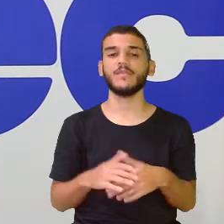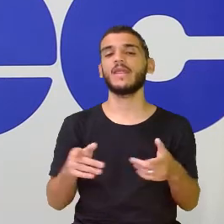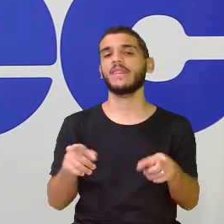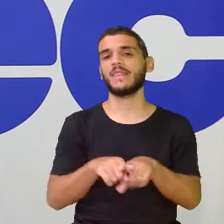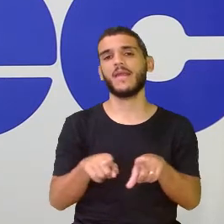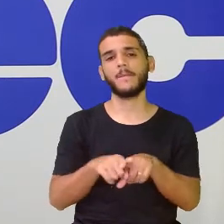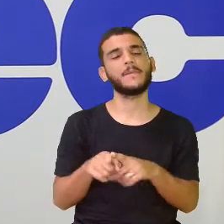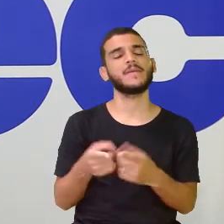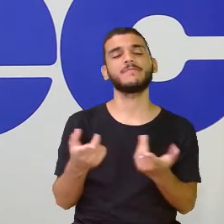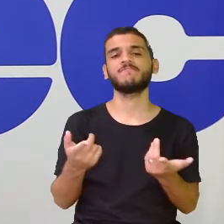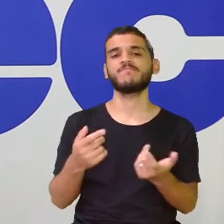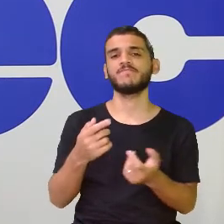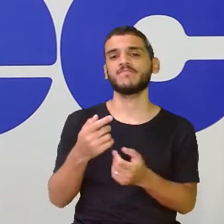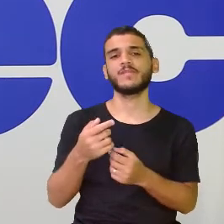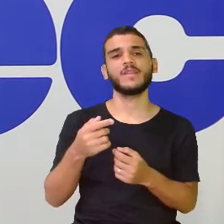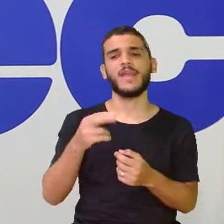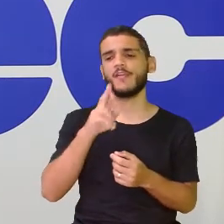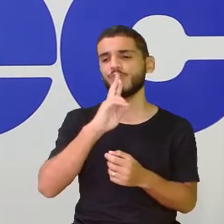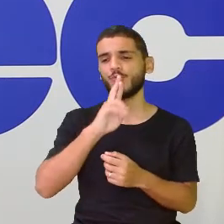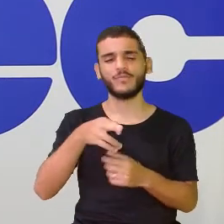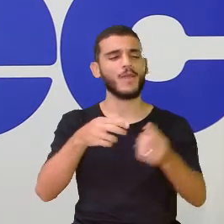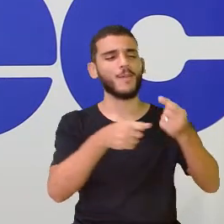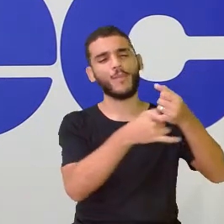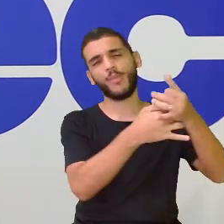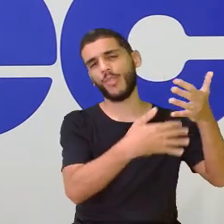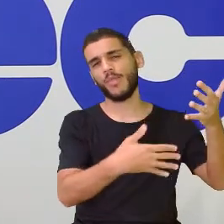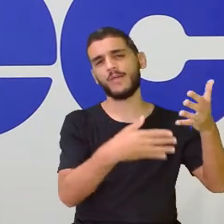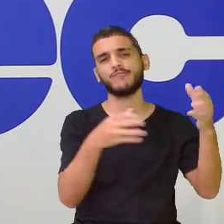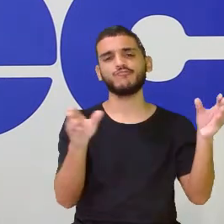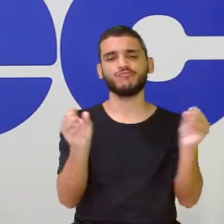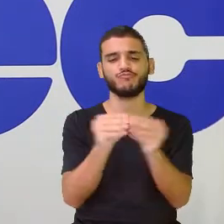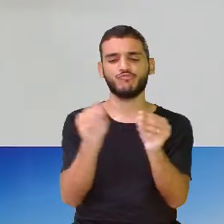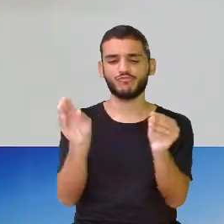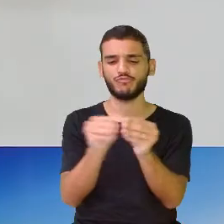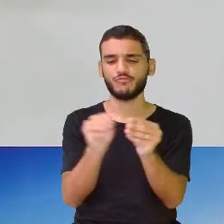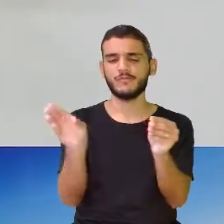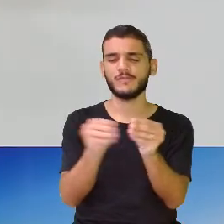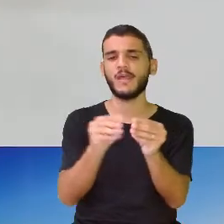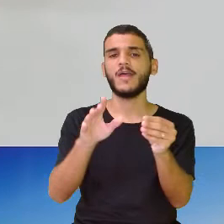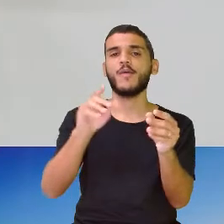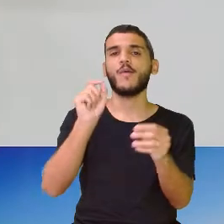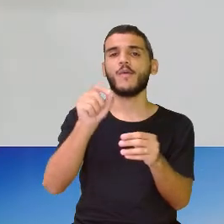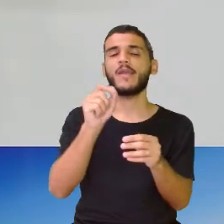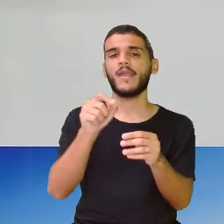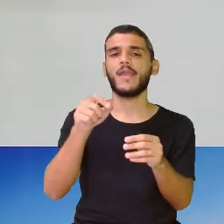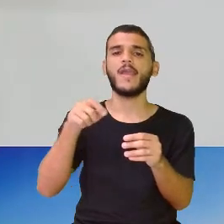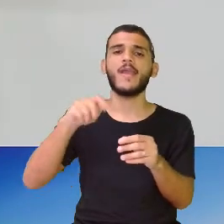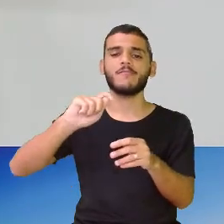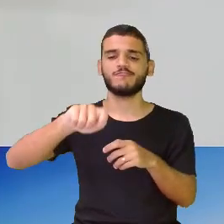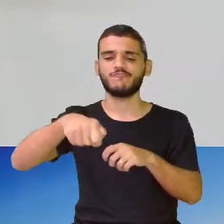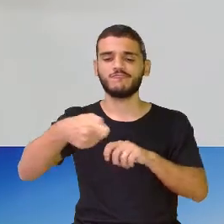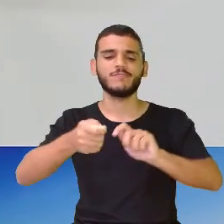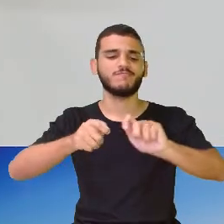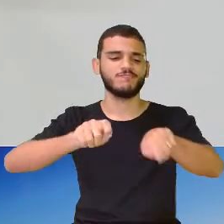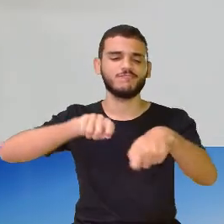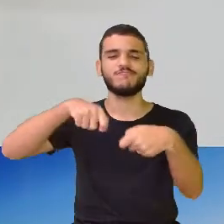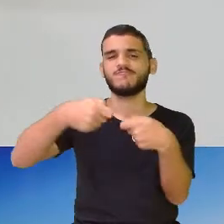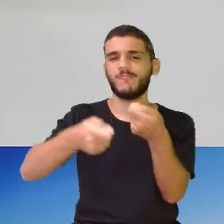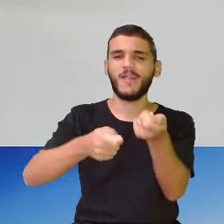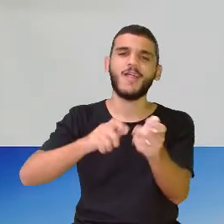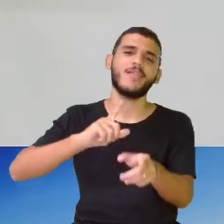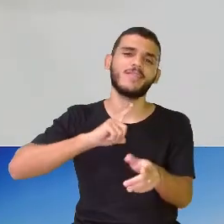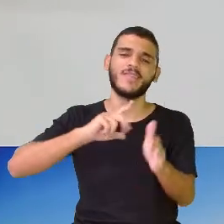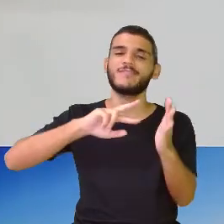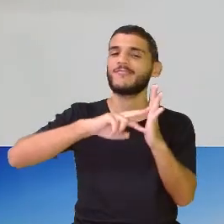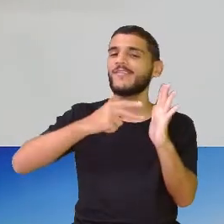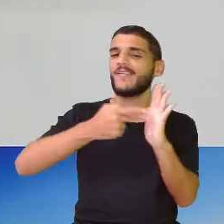mamãe. Então, estão juntando um monte de palavras, viu, Mauricéia? Mas estão certo, porque as palavras saem, entram assim o tempo todo, e são